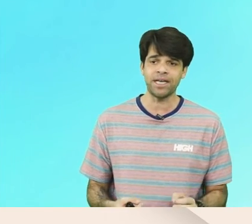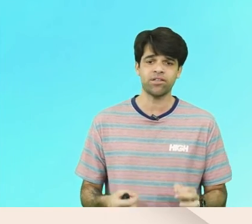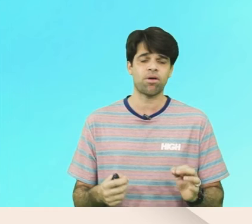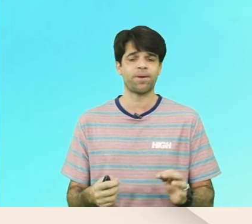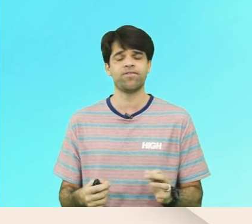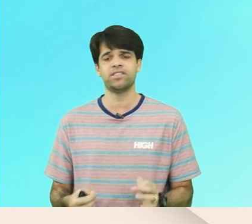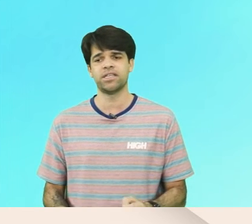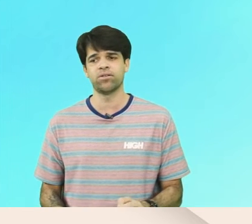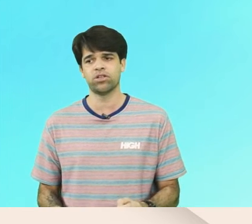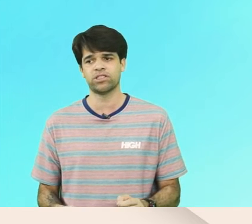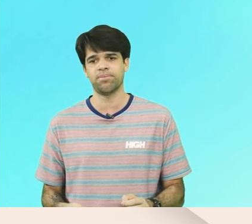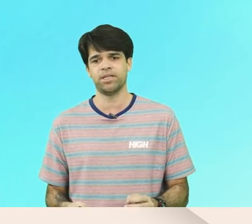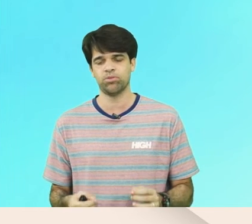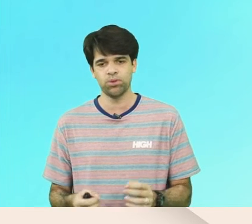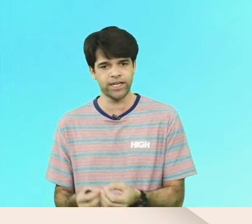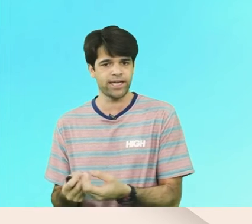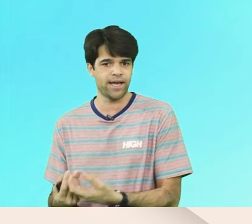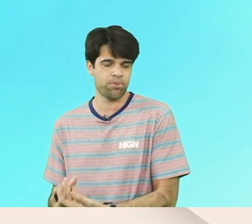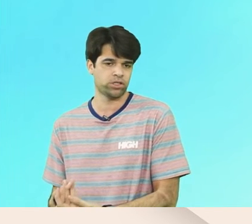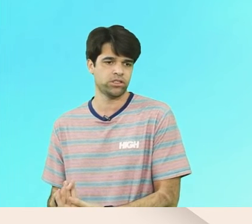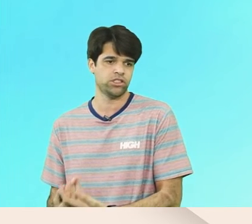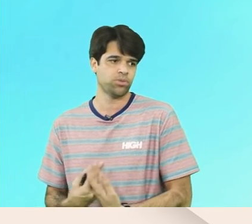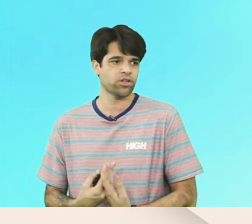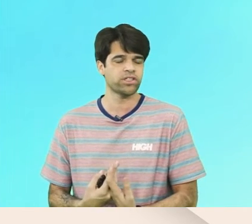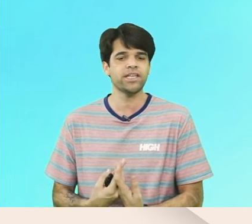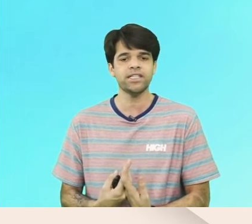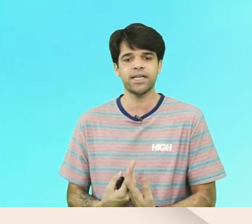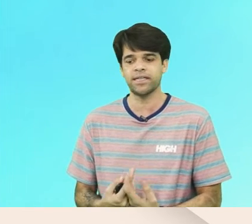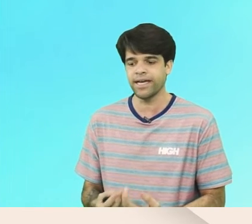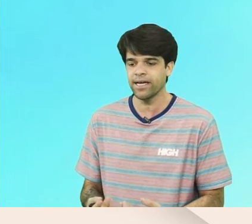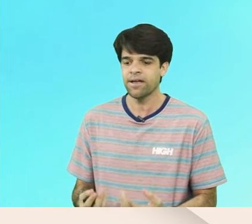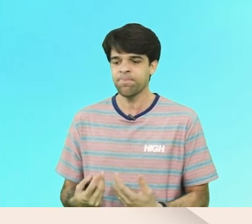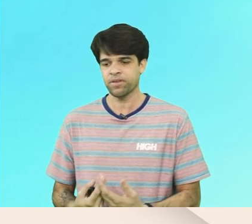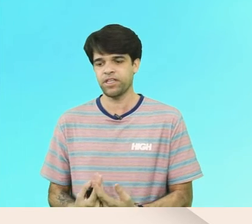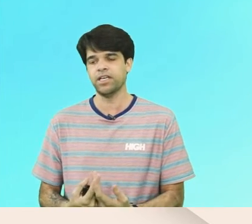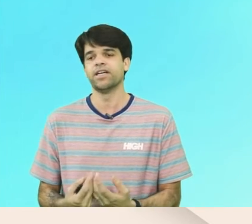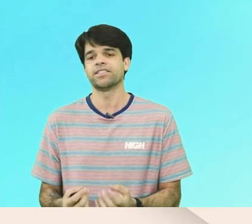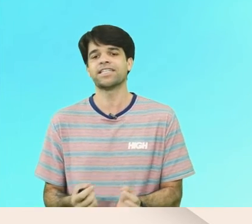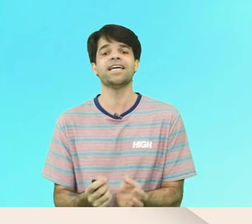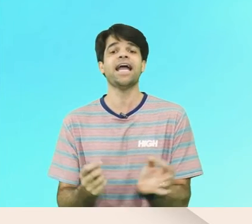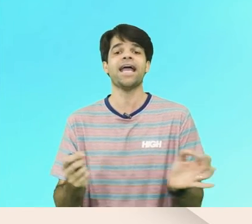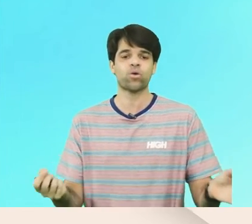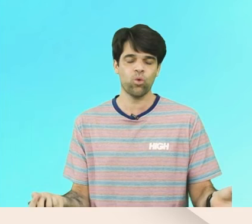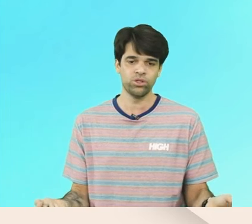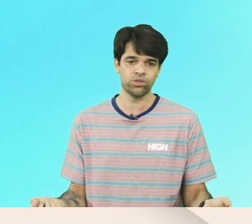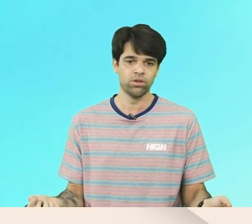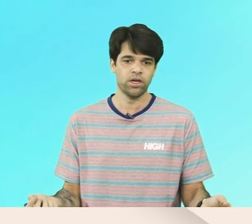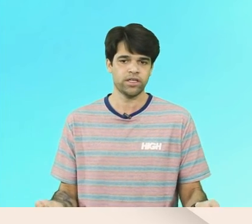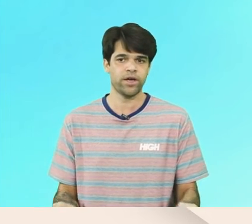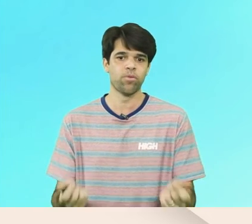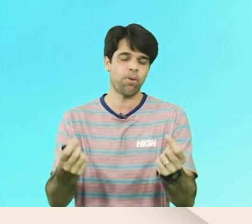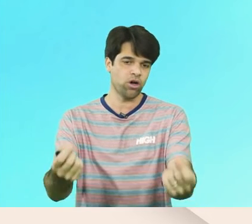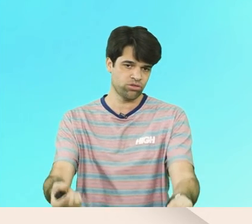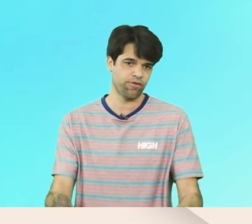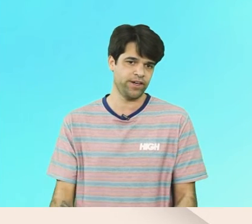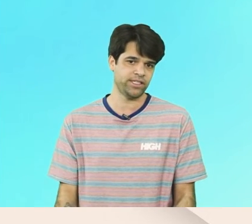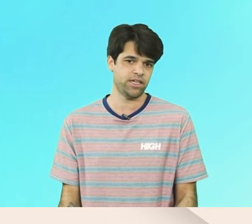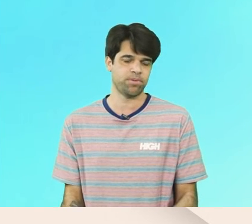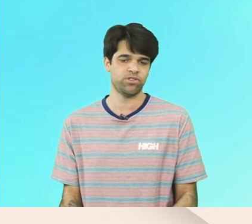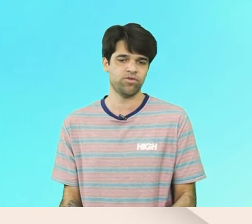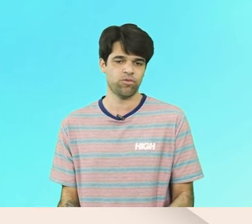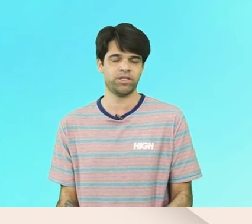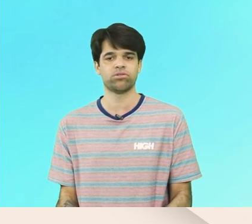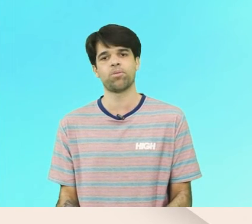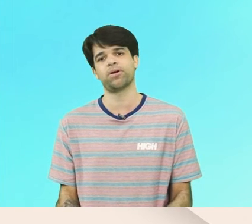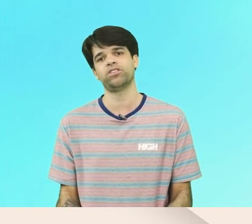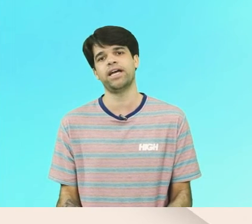o orçamento, a previsão de orçamento. Por que é importante isso? Porque eu tenho que entender que daquele recurso que eu posso